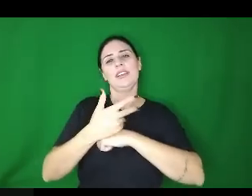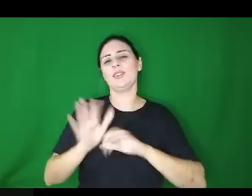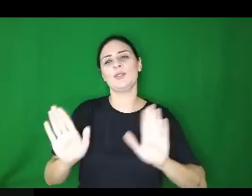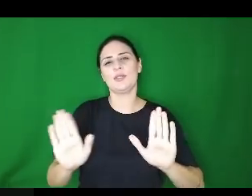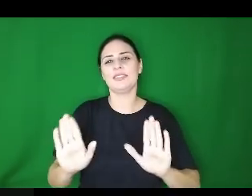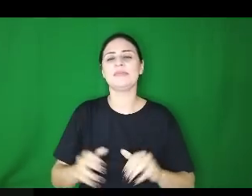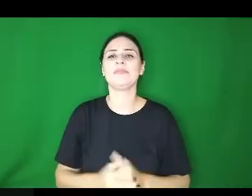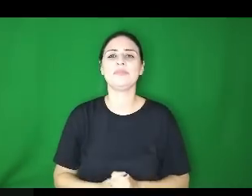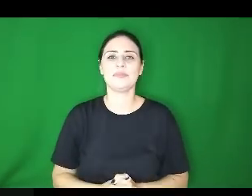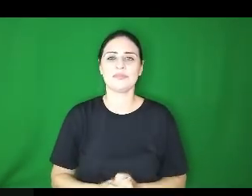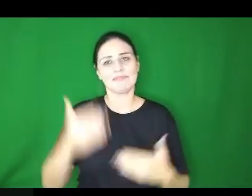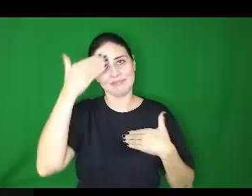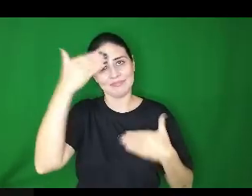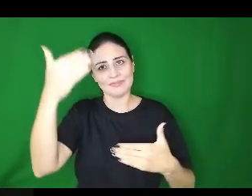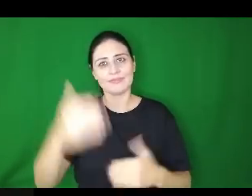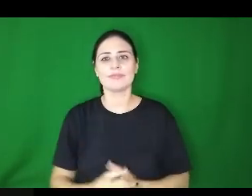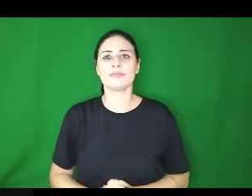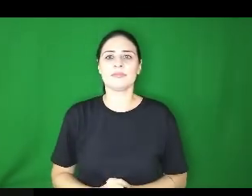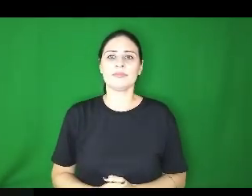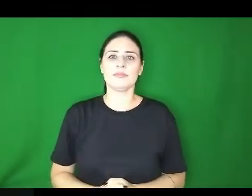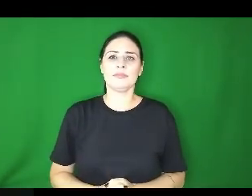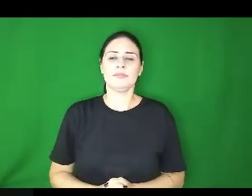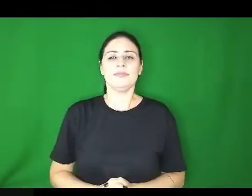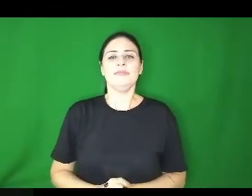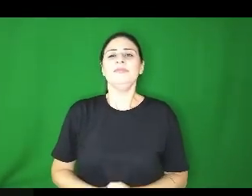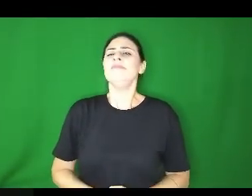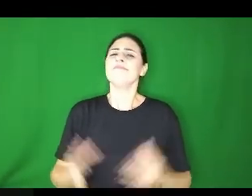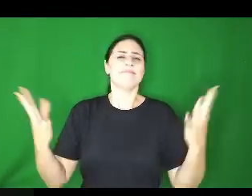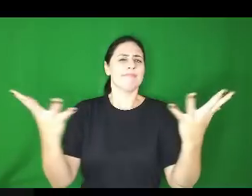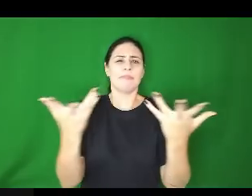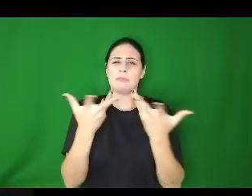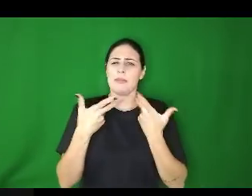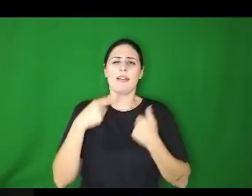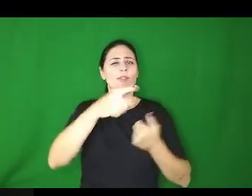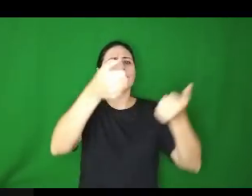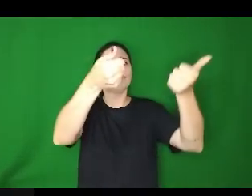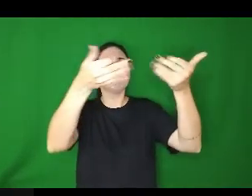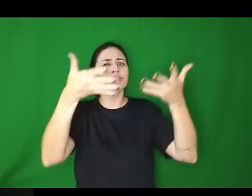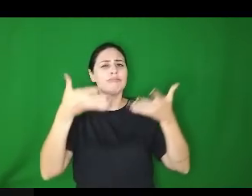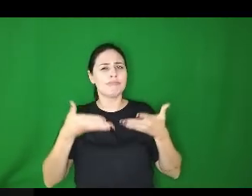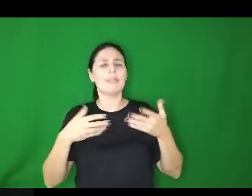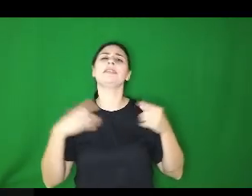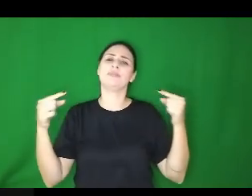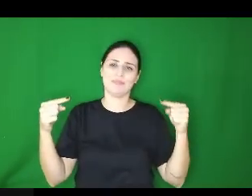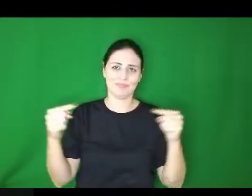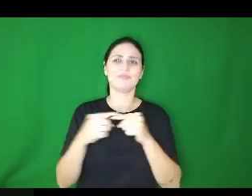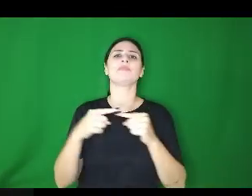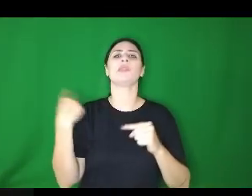essa interação aqui, de modo que eu pudesse deixar mais clara, né, a minha posição, para